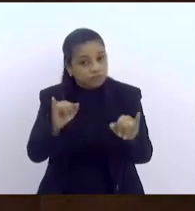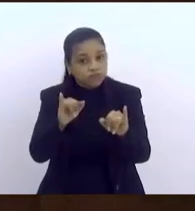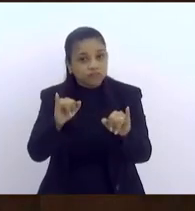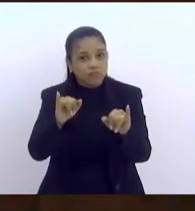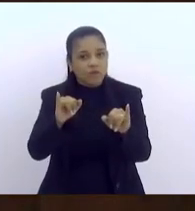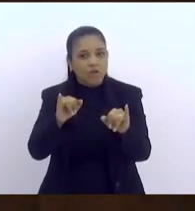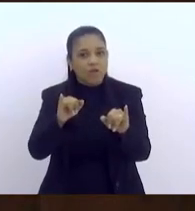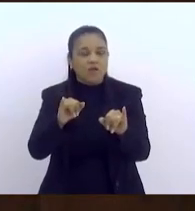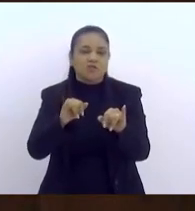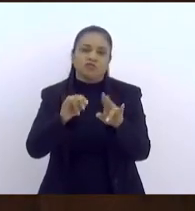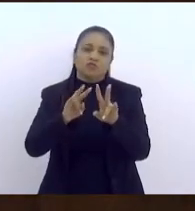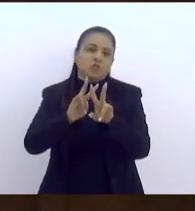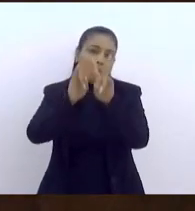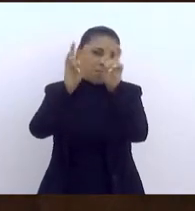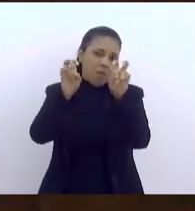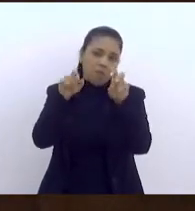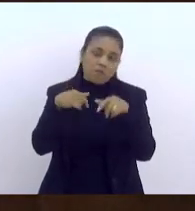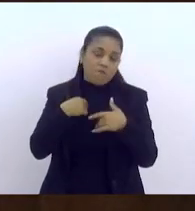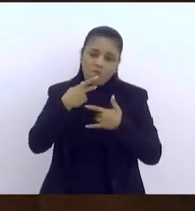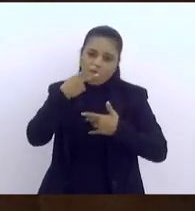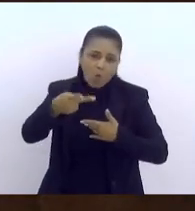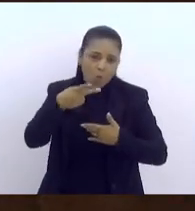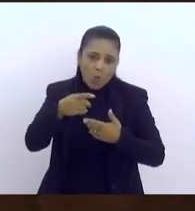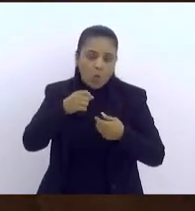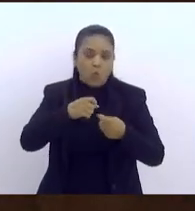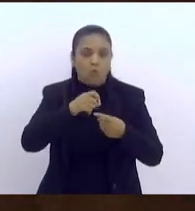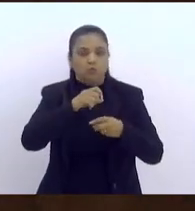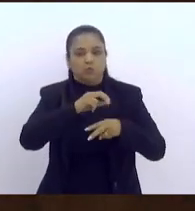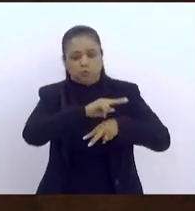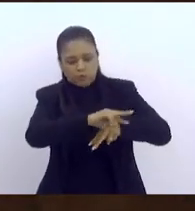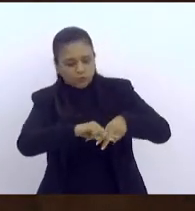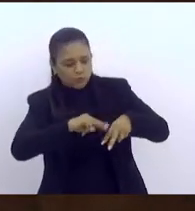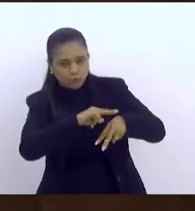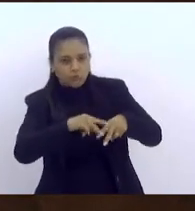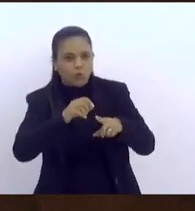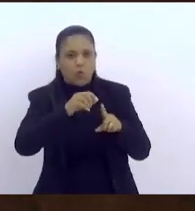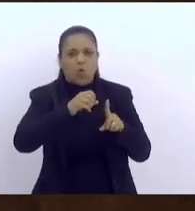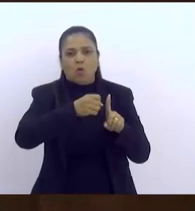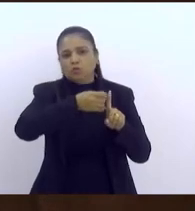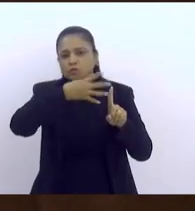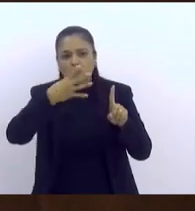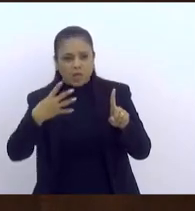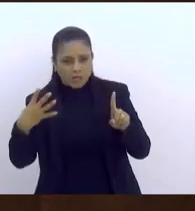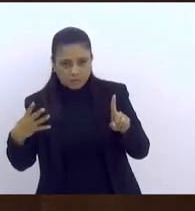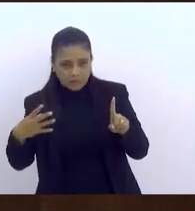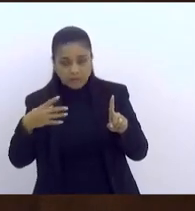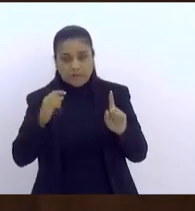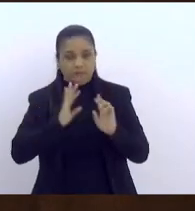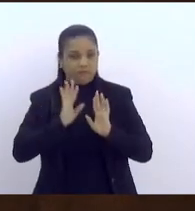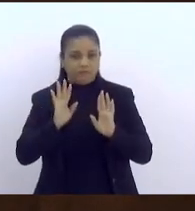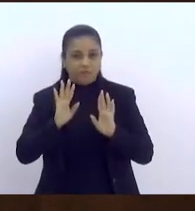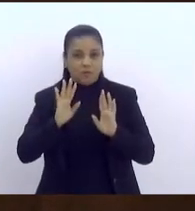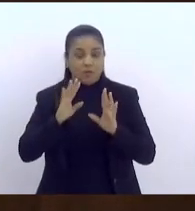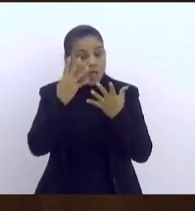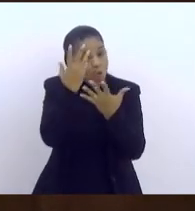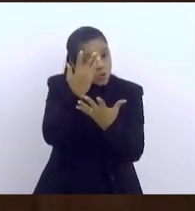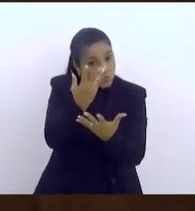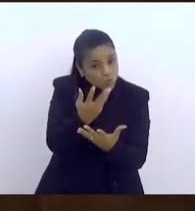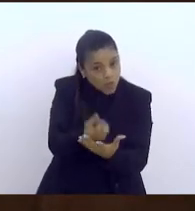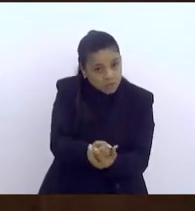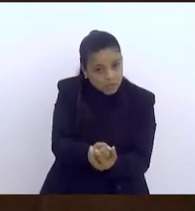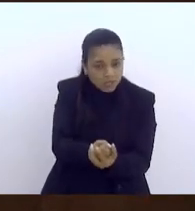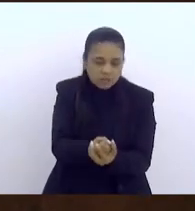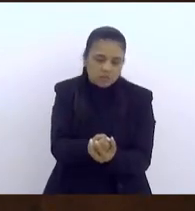falou sobre homossexuais, LGBT, muito pelo contrário, nós respeitamos a todos. O que nós não toleramos, como não